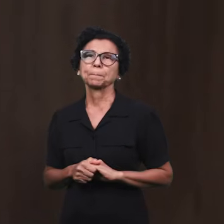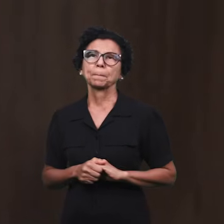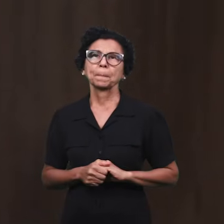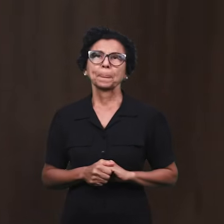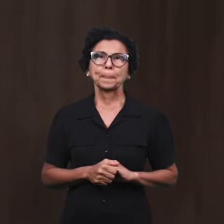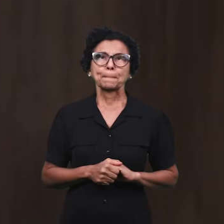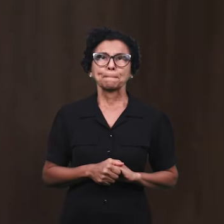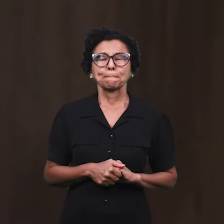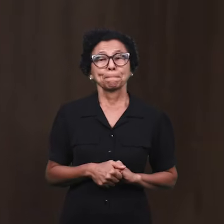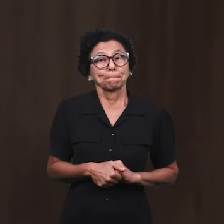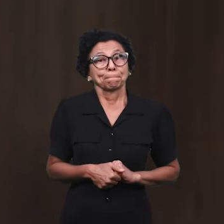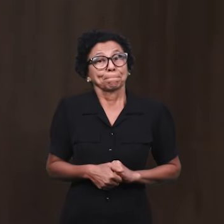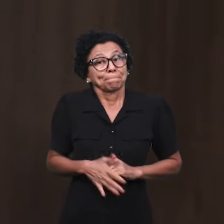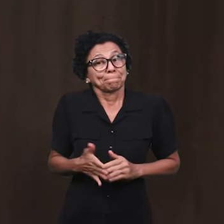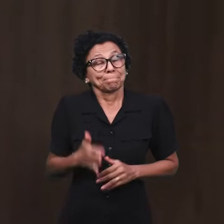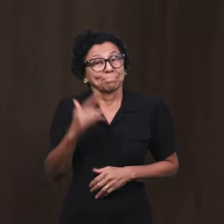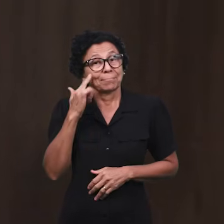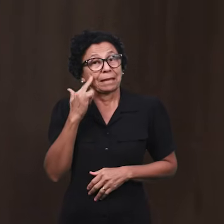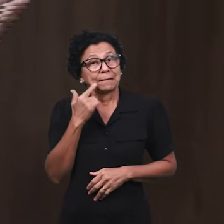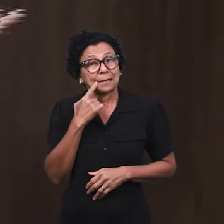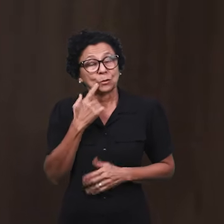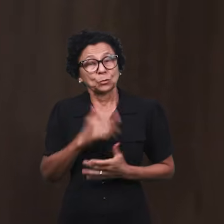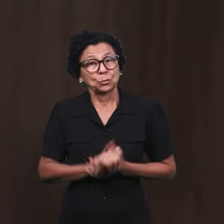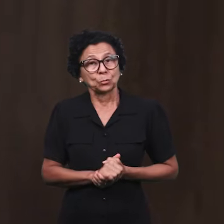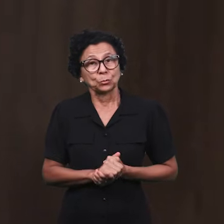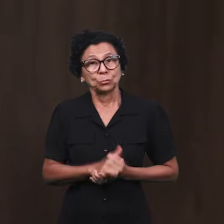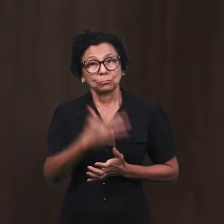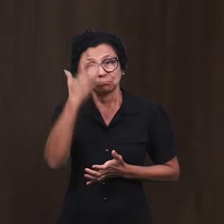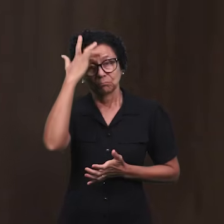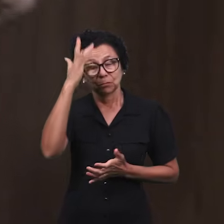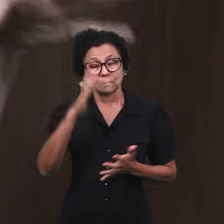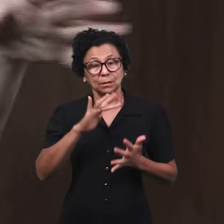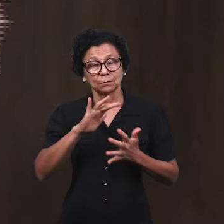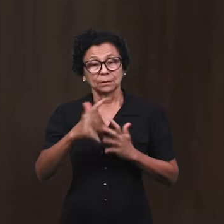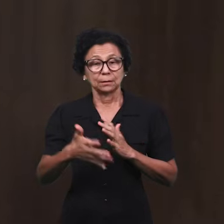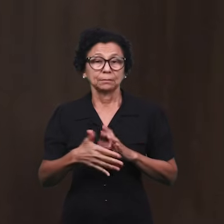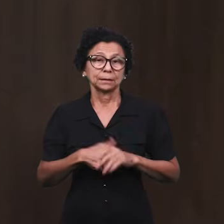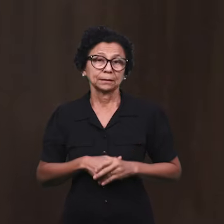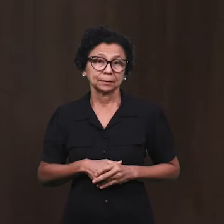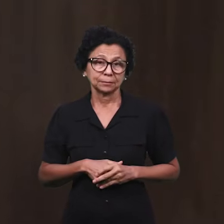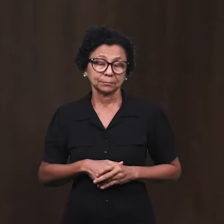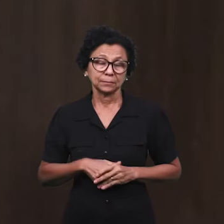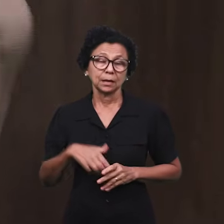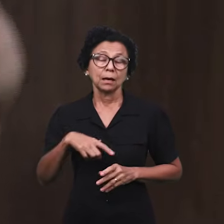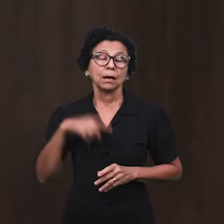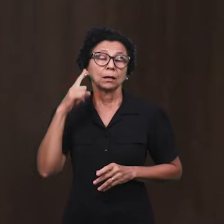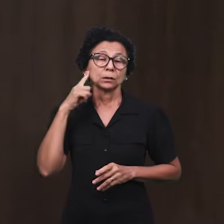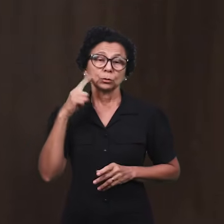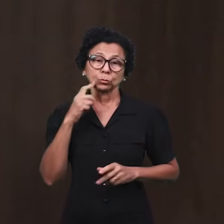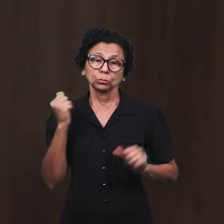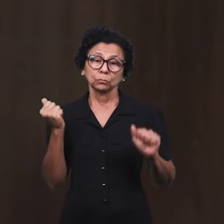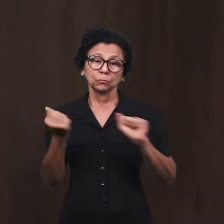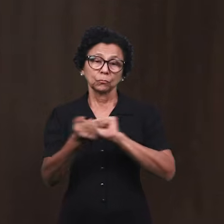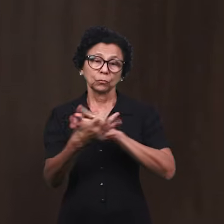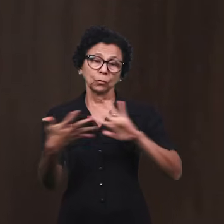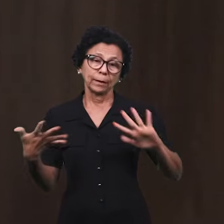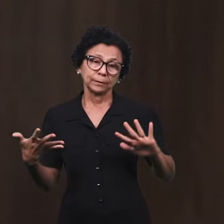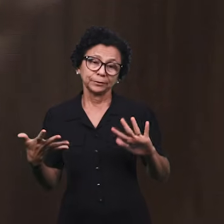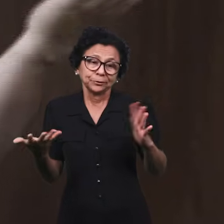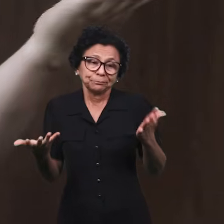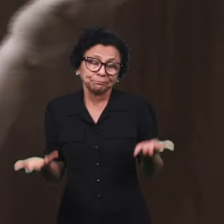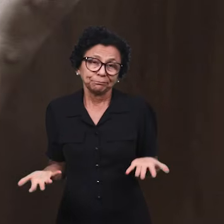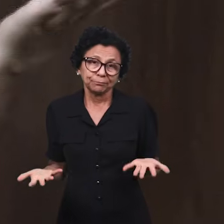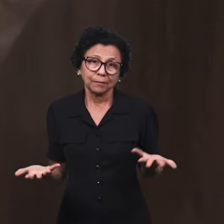Libras, surdo que é super fluente, que também não quer só o básico. Então, a gente tem uma mescla